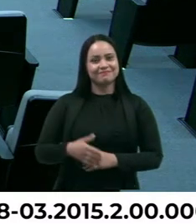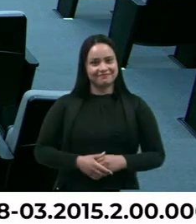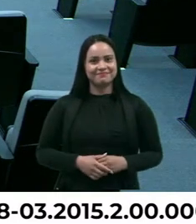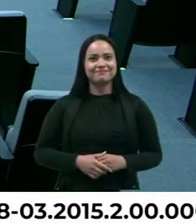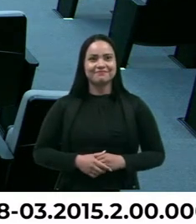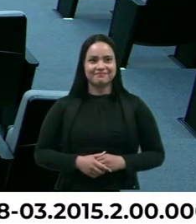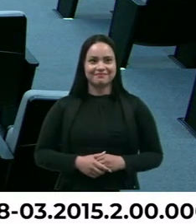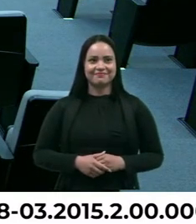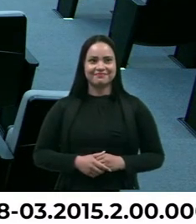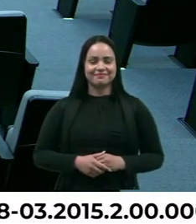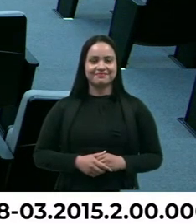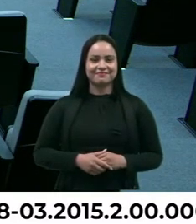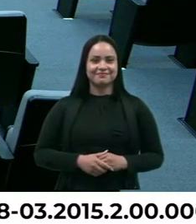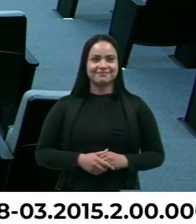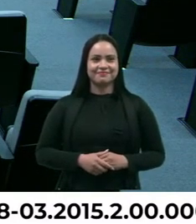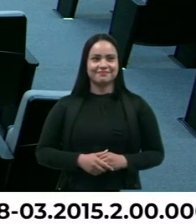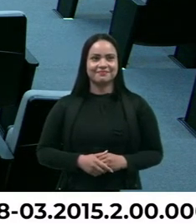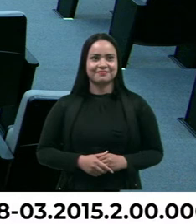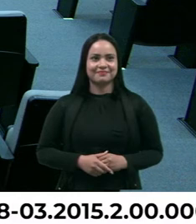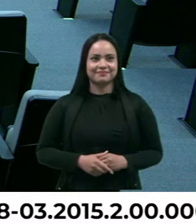vendo.